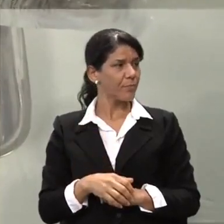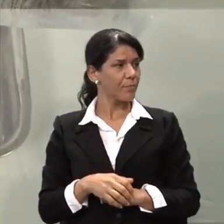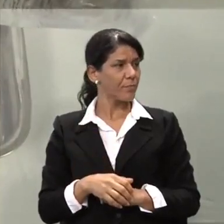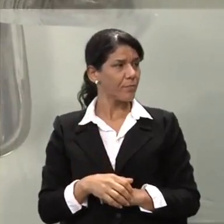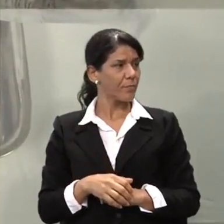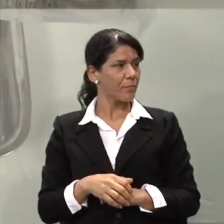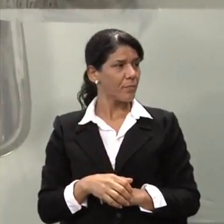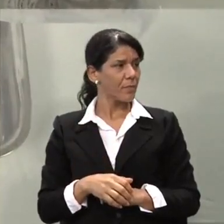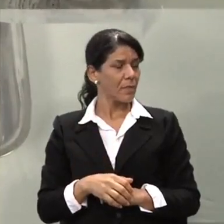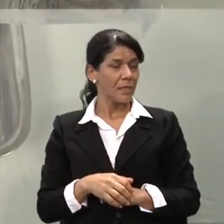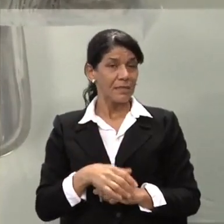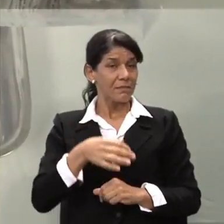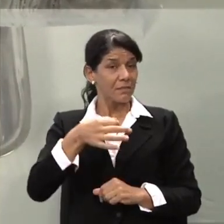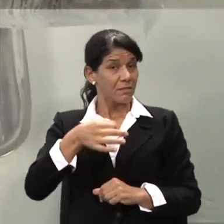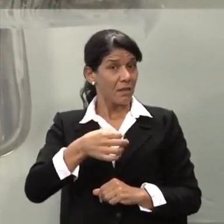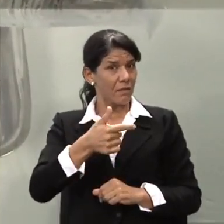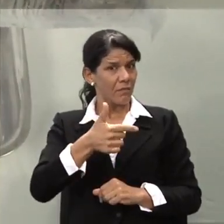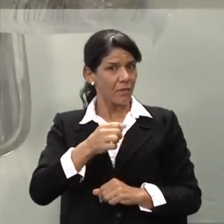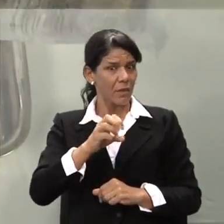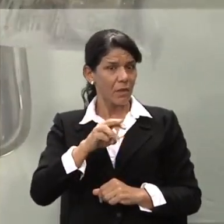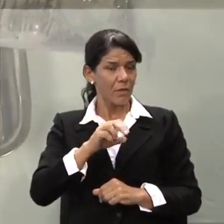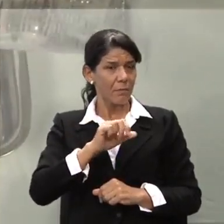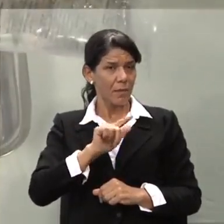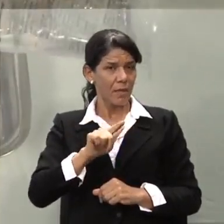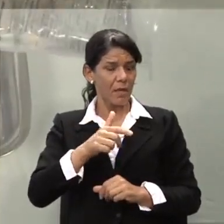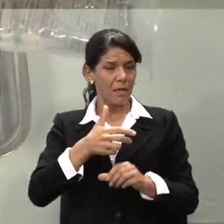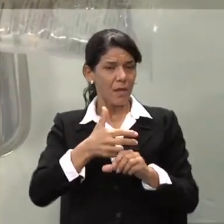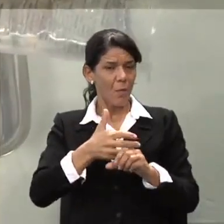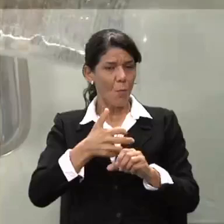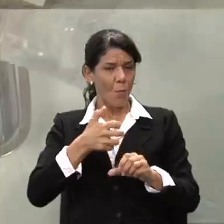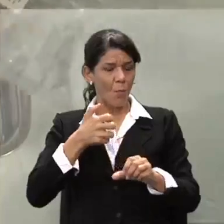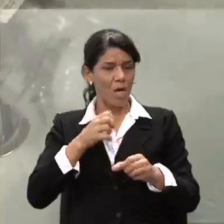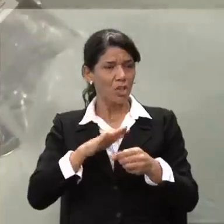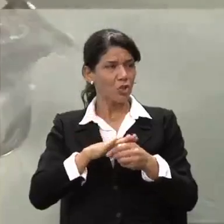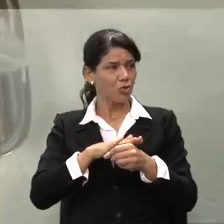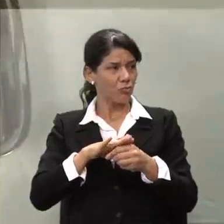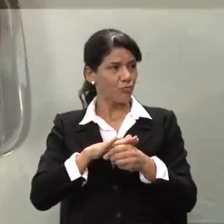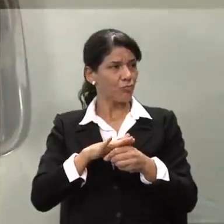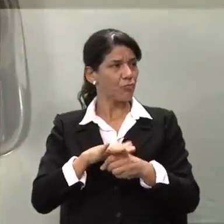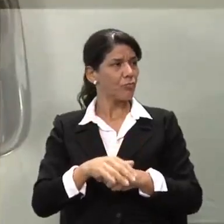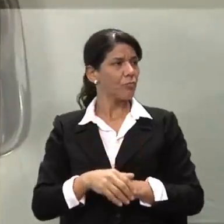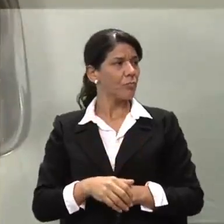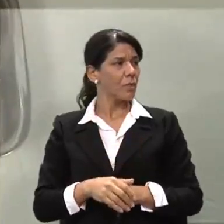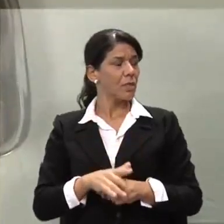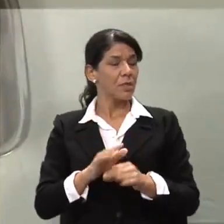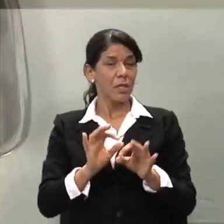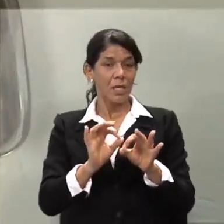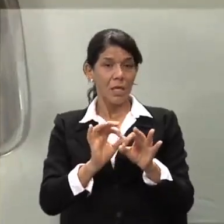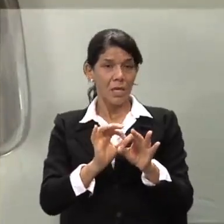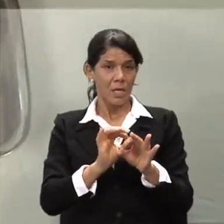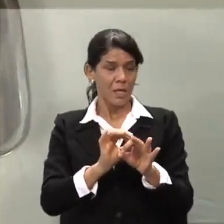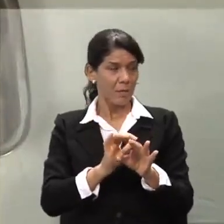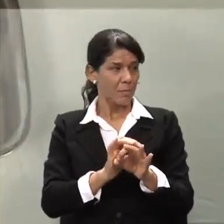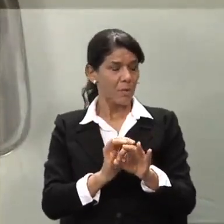Os exatos 20 ml da capacidade da seringa. Feito isso, vamos desprezar em